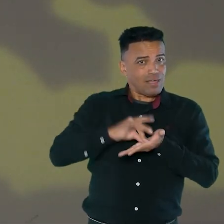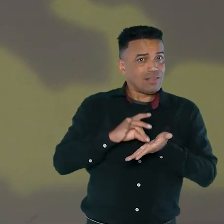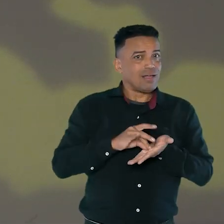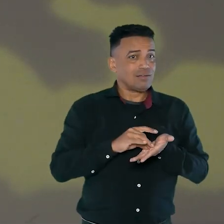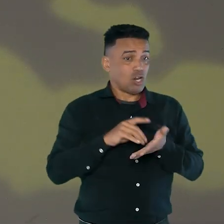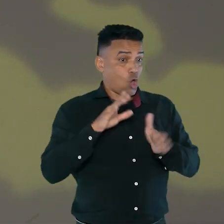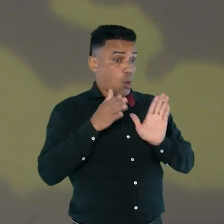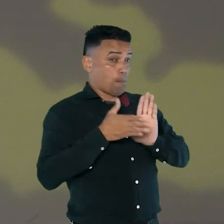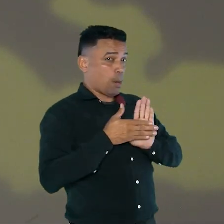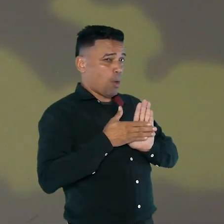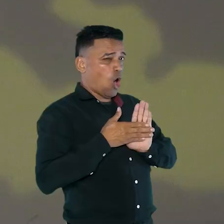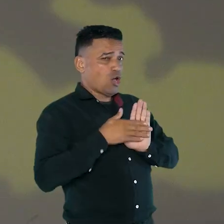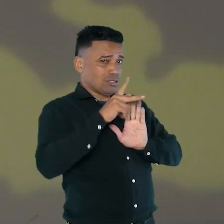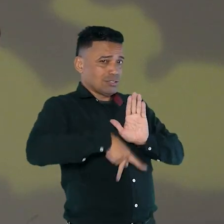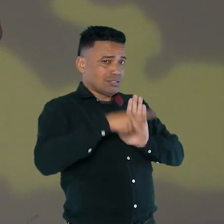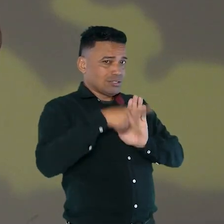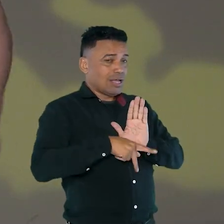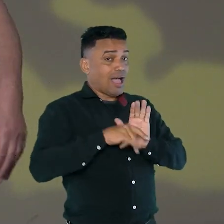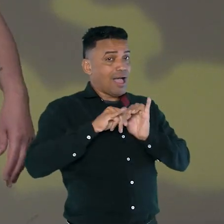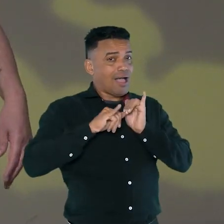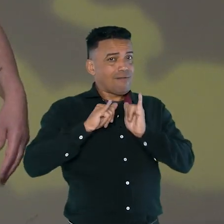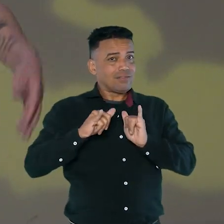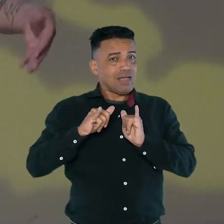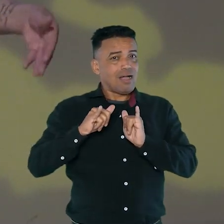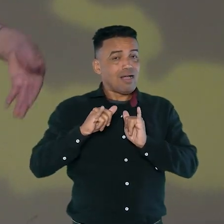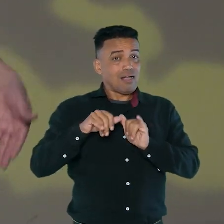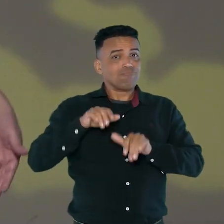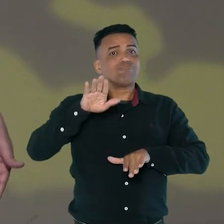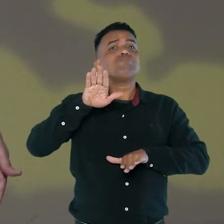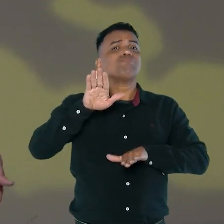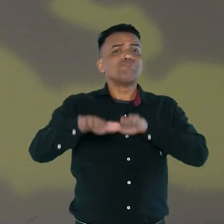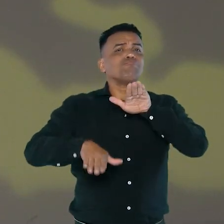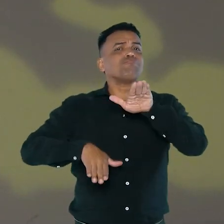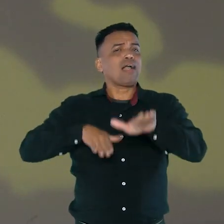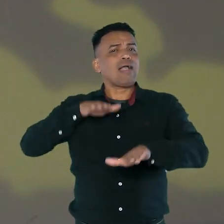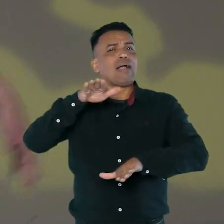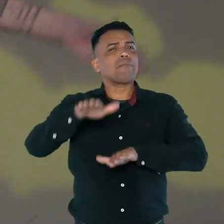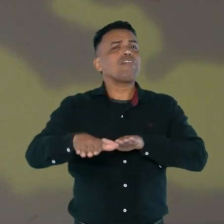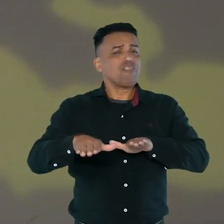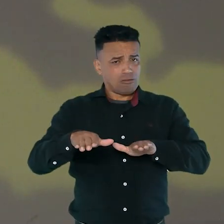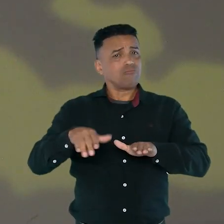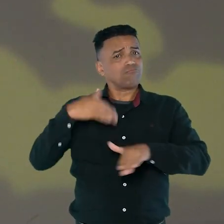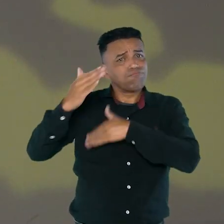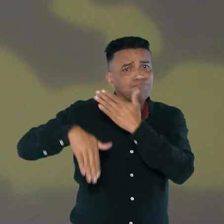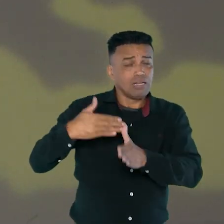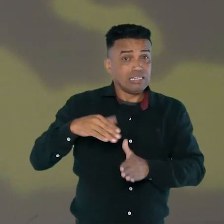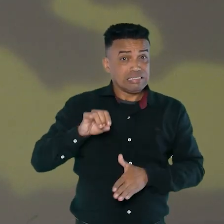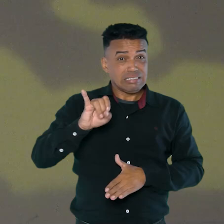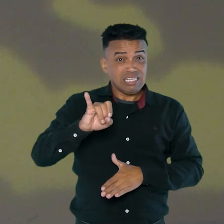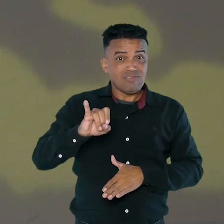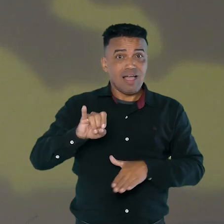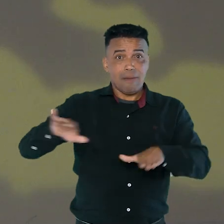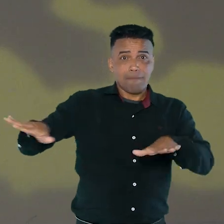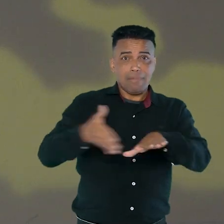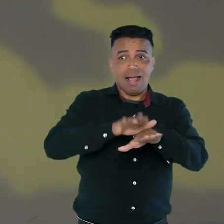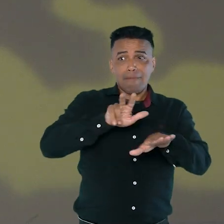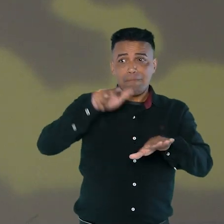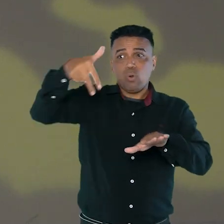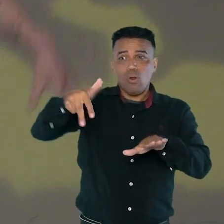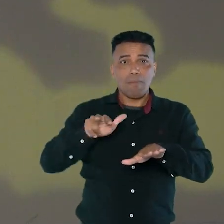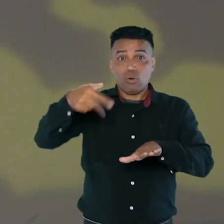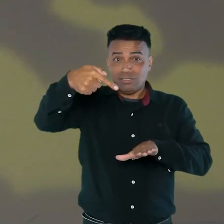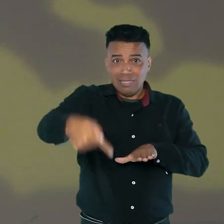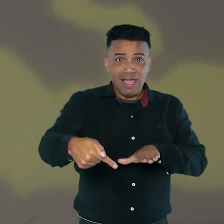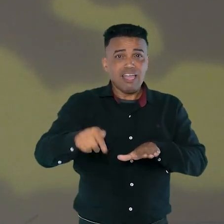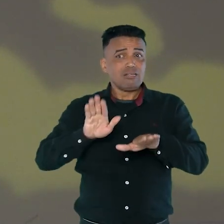estiver fazendo planos, não esqueçam de avisar aos teus pés. São eles que caminham. Ah, e se vai pular 7 ondinhas,